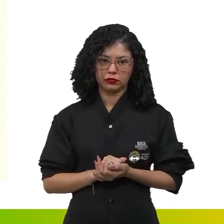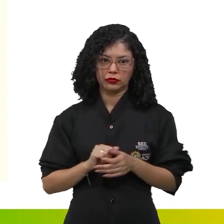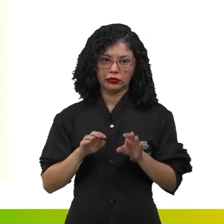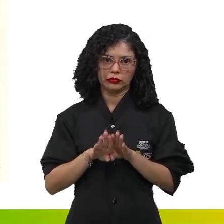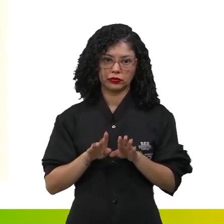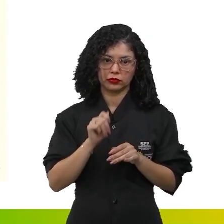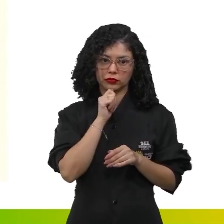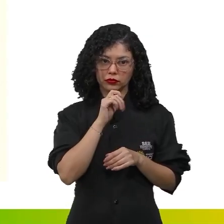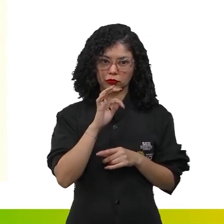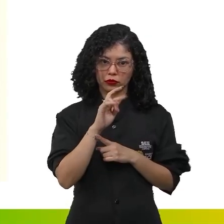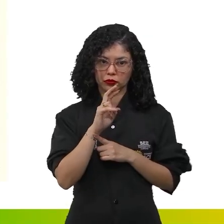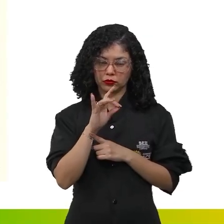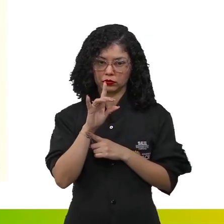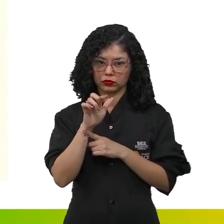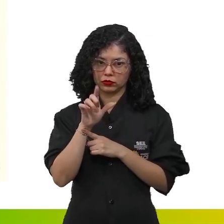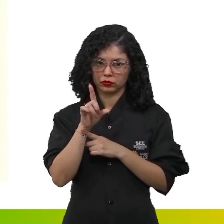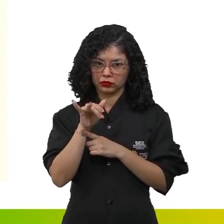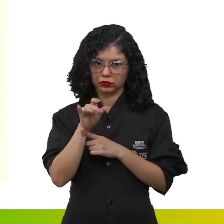cardiomiopatia e eventos